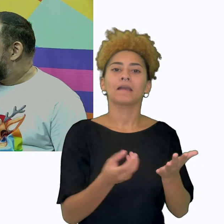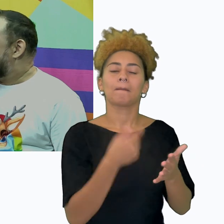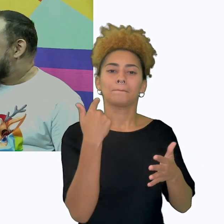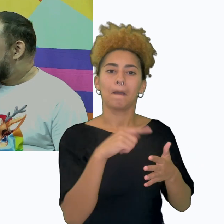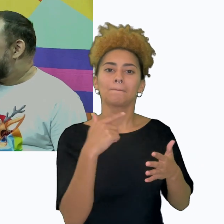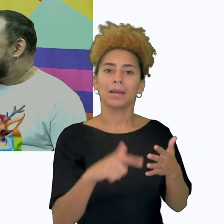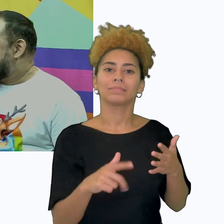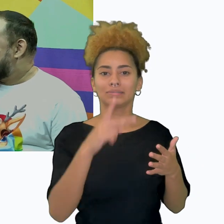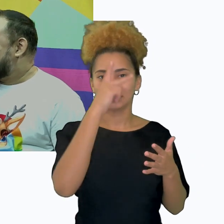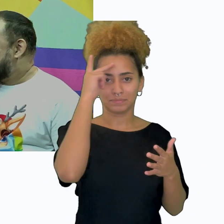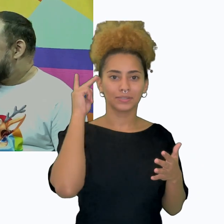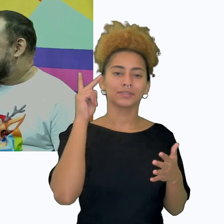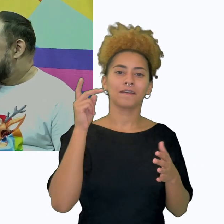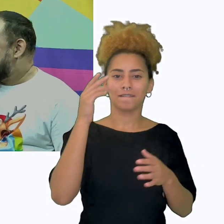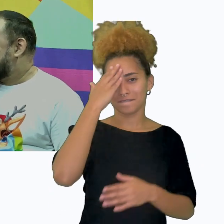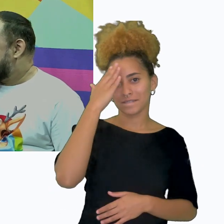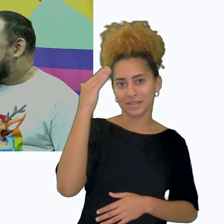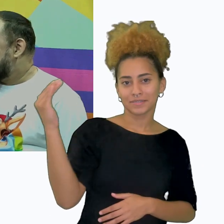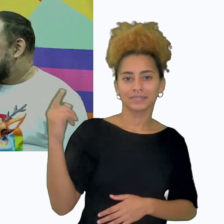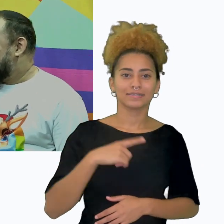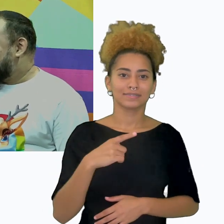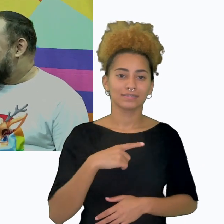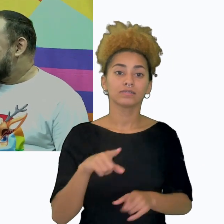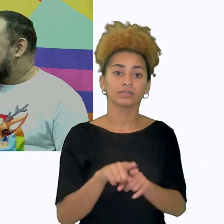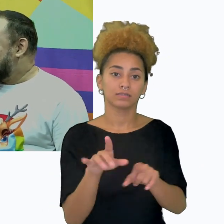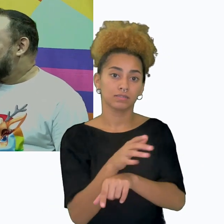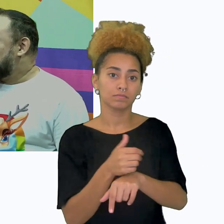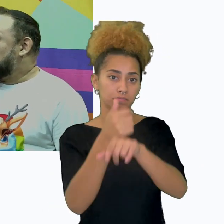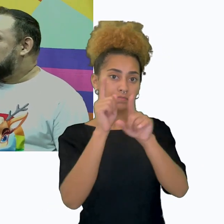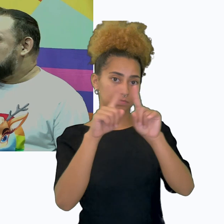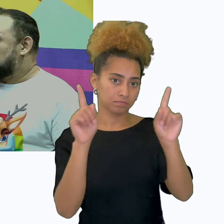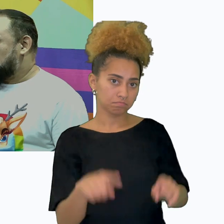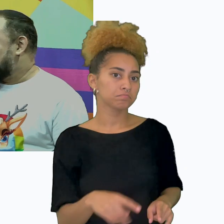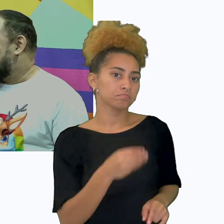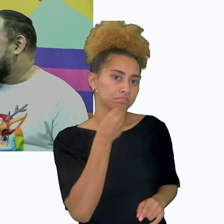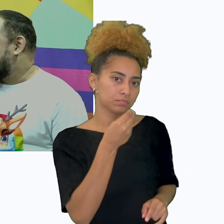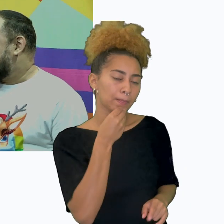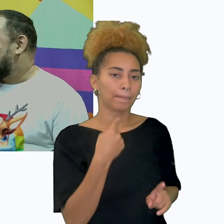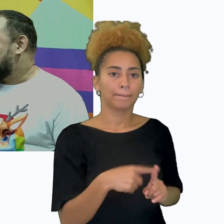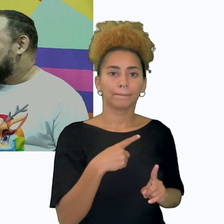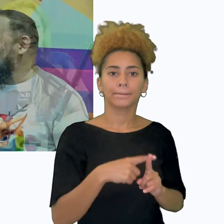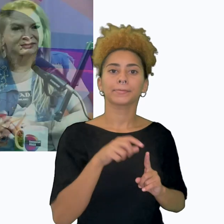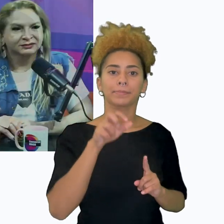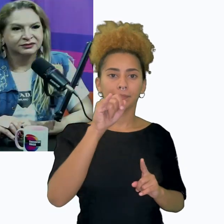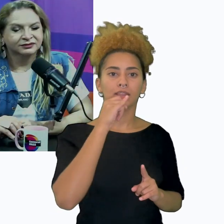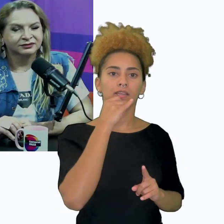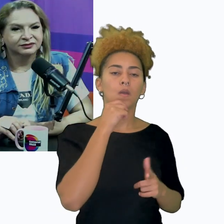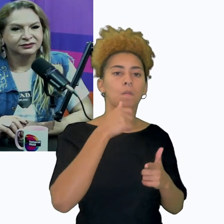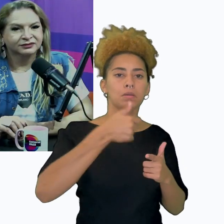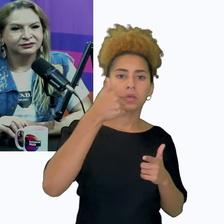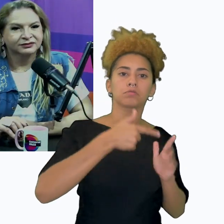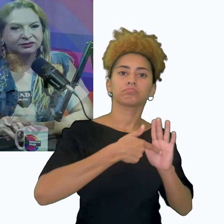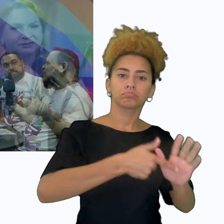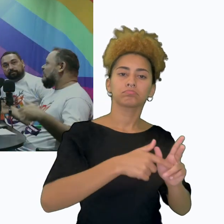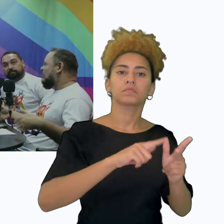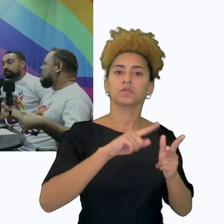várias edições. O que a gente ia ter de menina aí famosa E até ganhando assim, fama? a melhoria mesmo do programa, né? Exatamente. Porque eu acho que a cada edição ele poderia